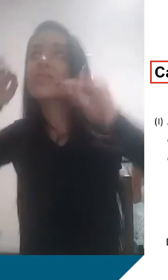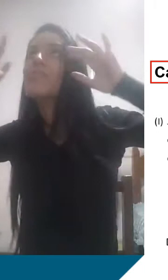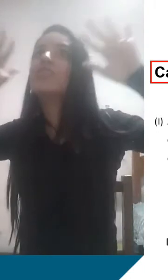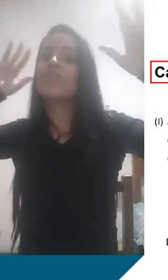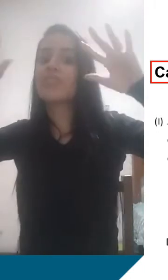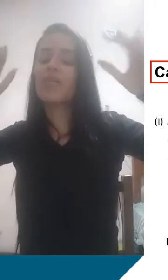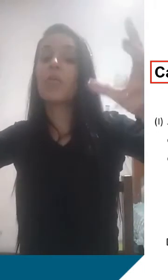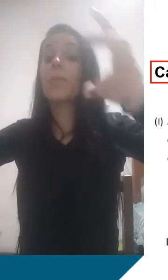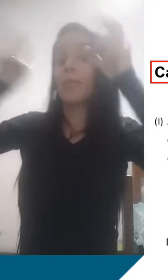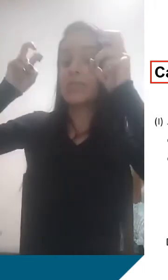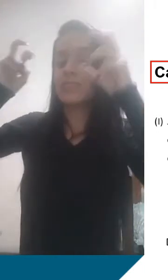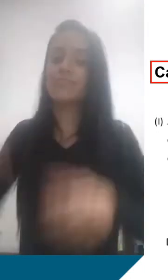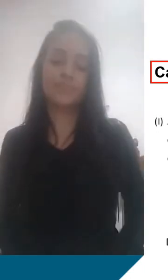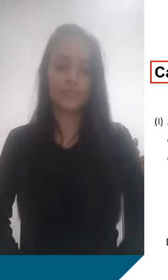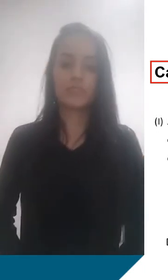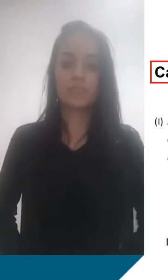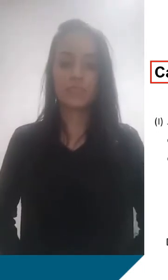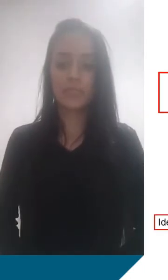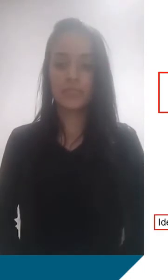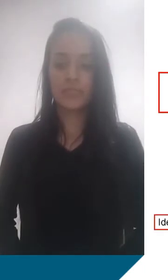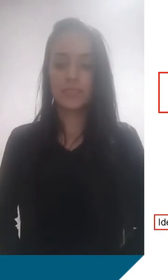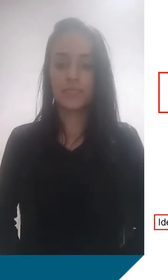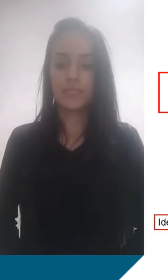a percepção.